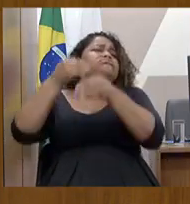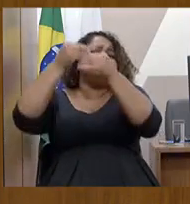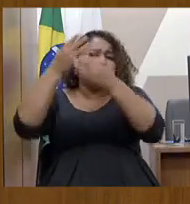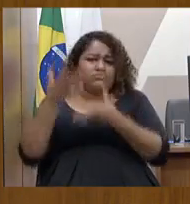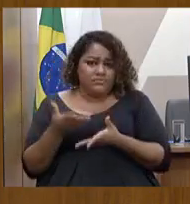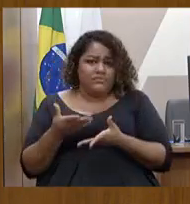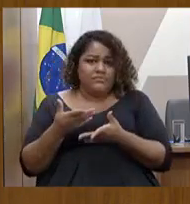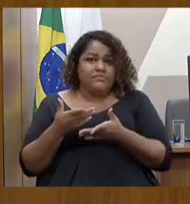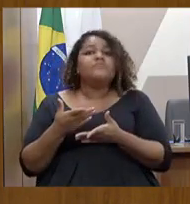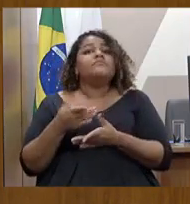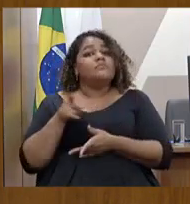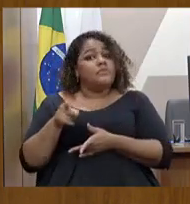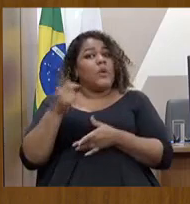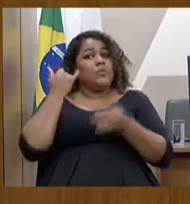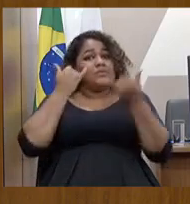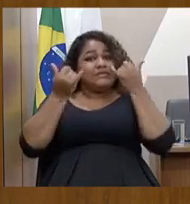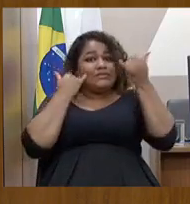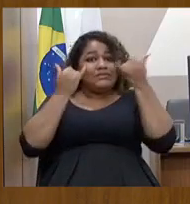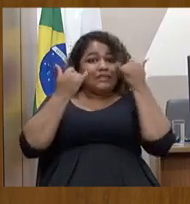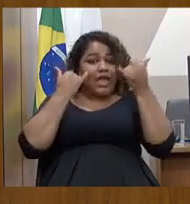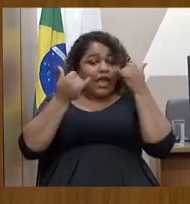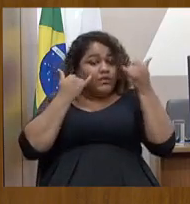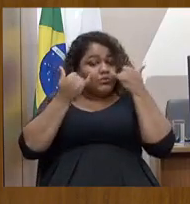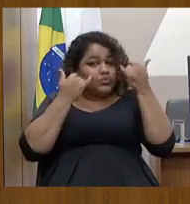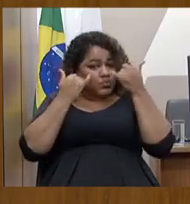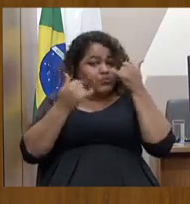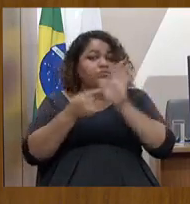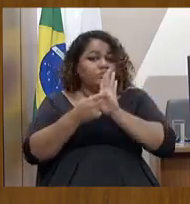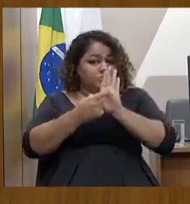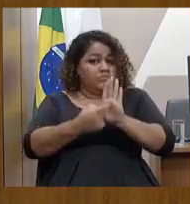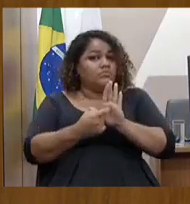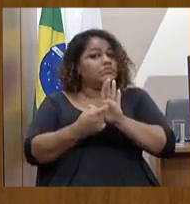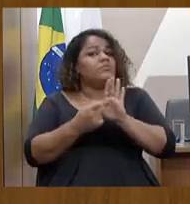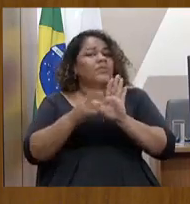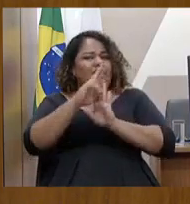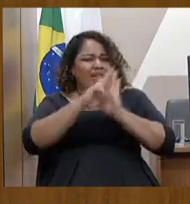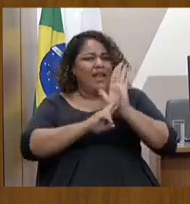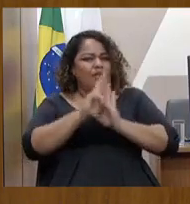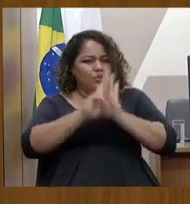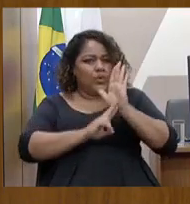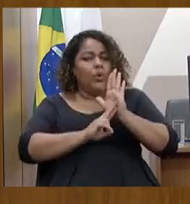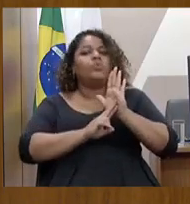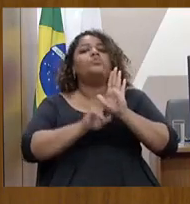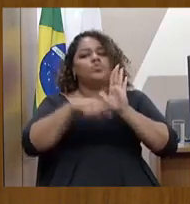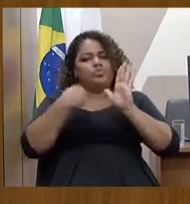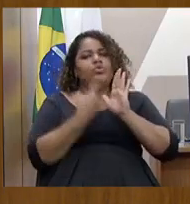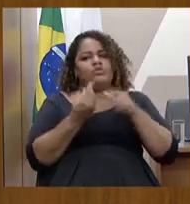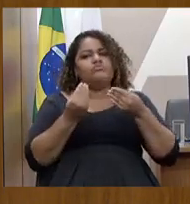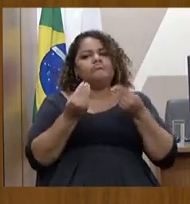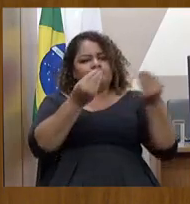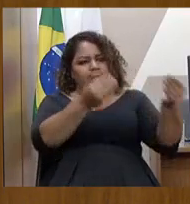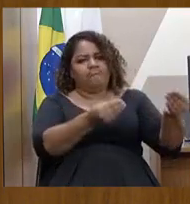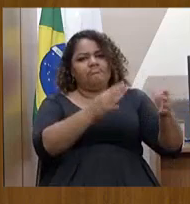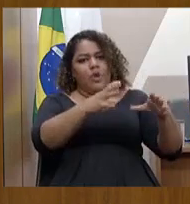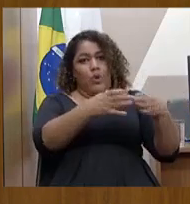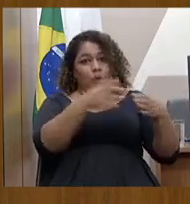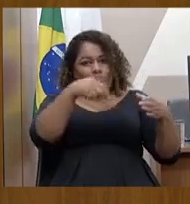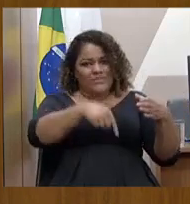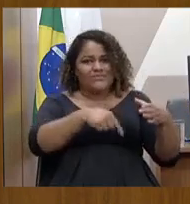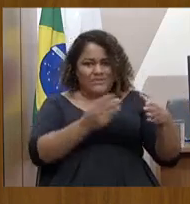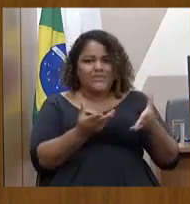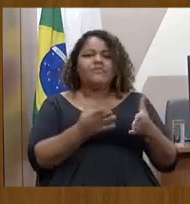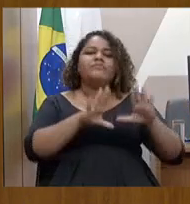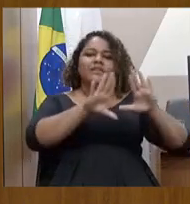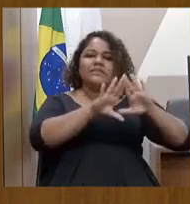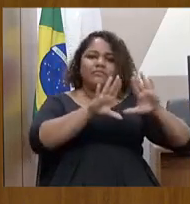e esses dados Betão é que eu tô Men aqui esses relatórios nós vamos fornecer para comissão é igual